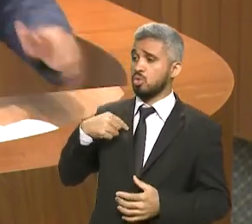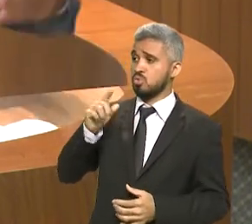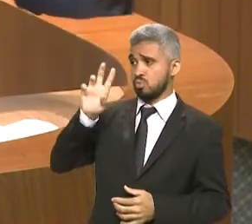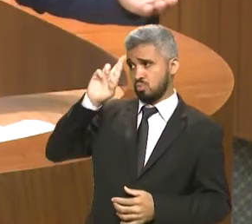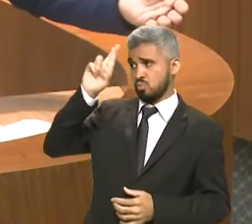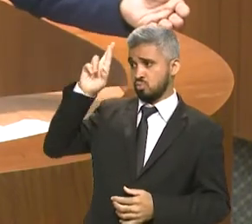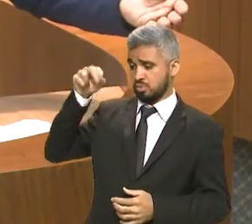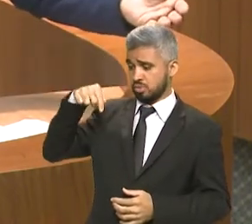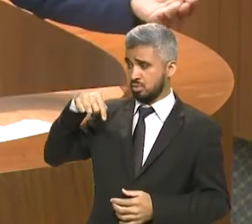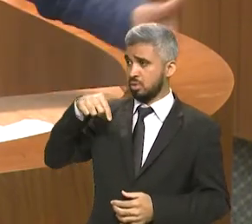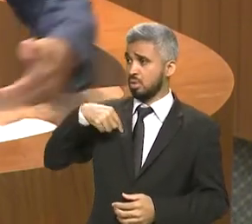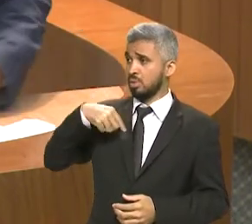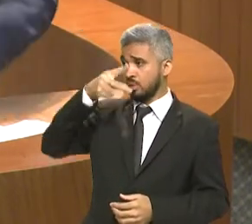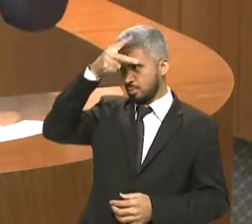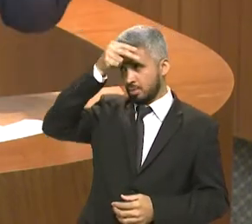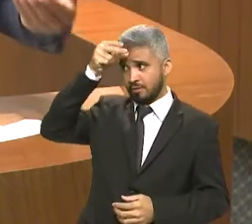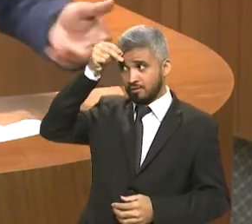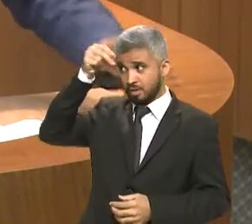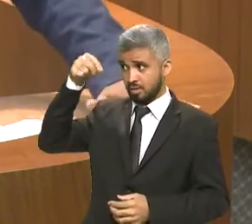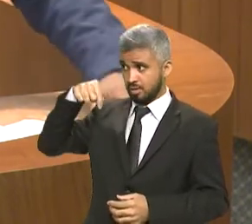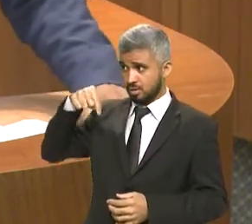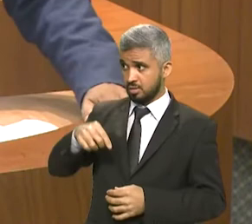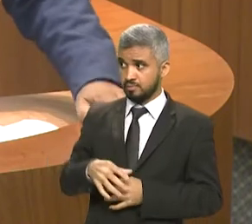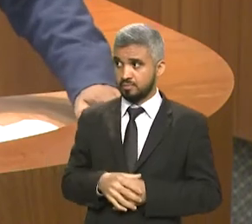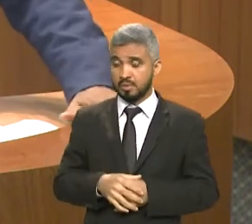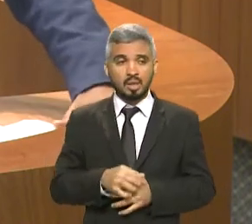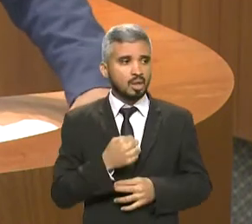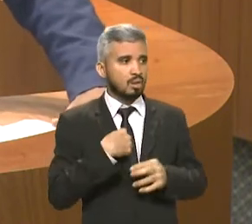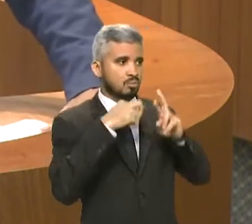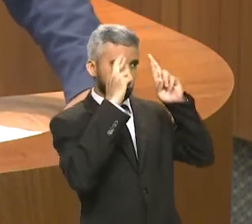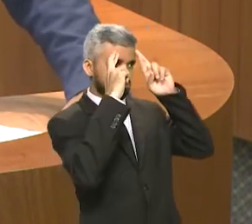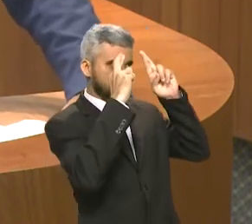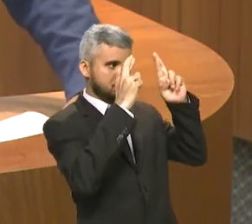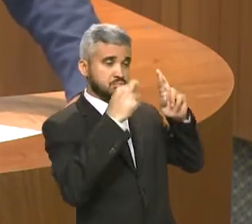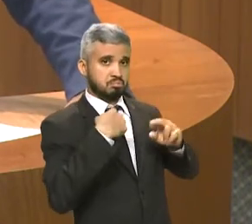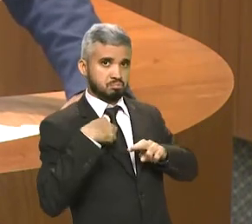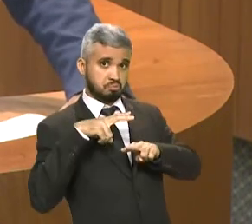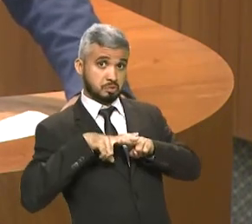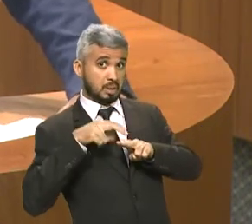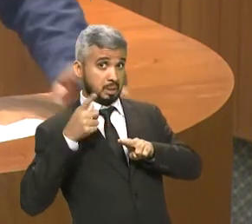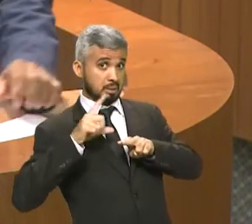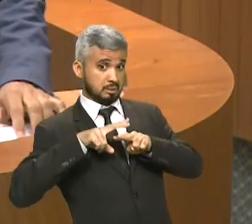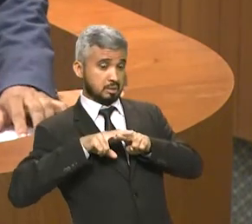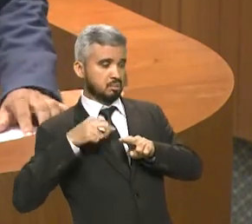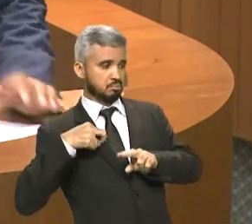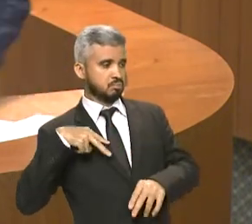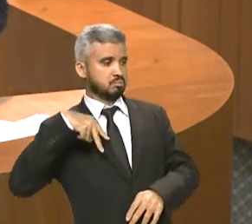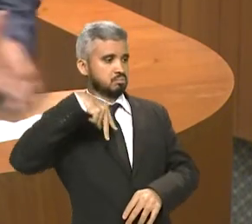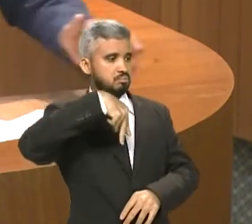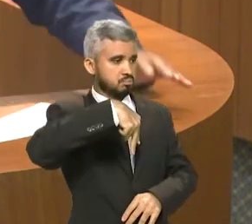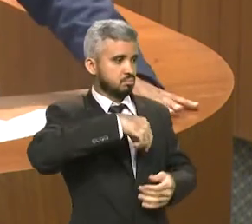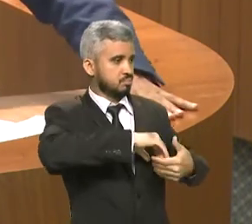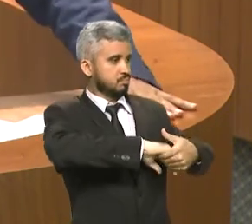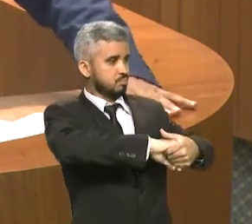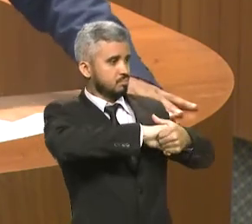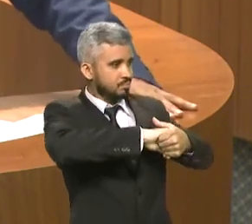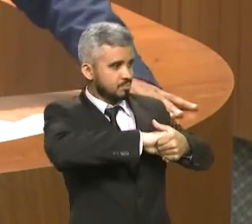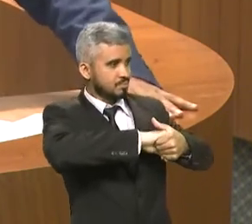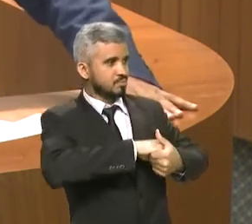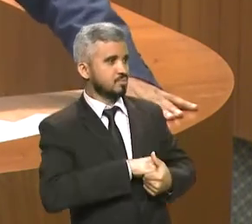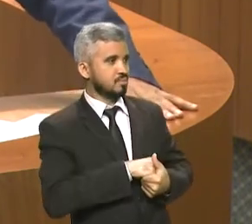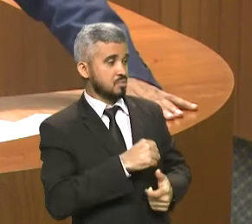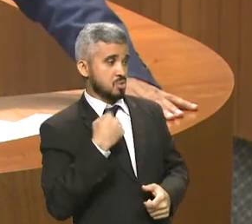da cidade, como forma de respeito, eu me levantei, cumprimentei a respeito a prefeita, mas eu disse à prefeita que eu não estava